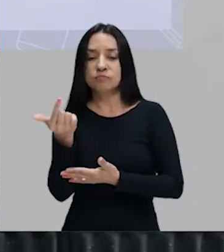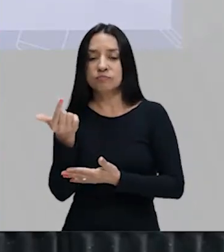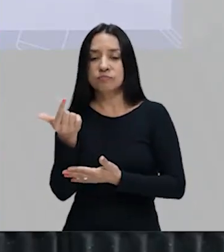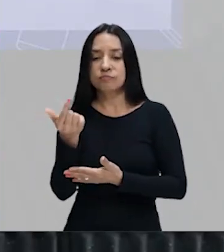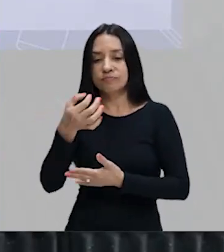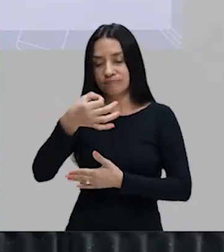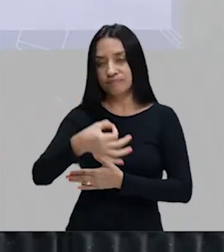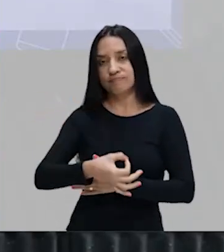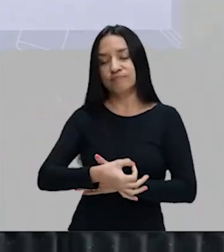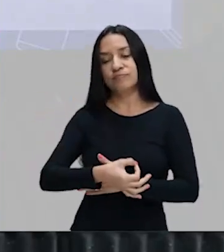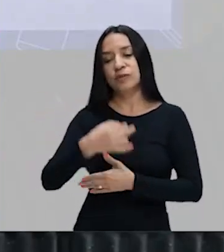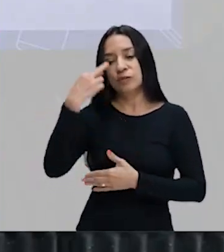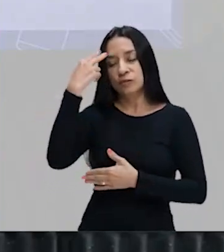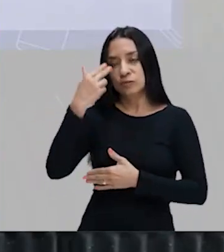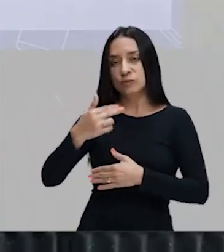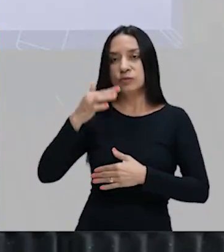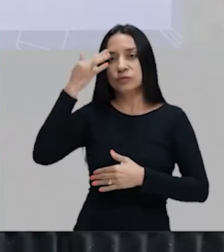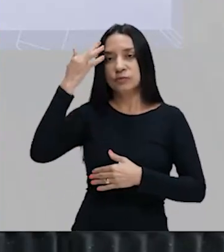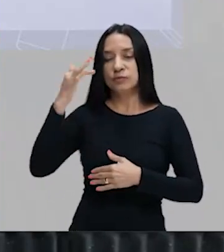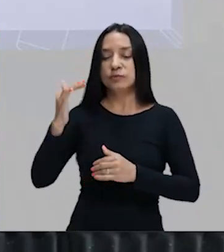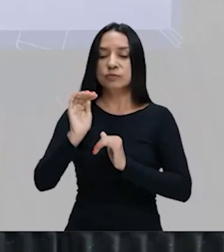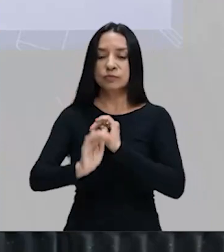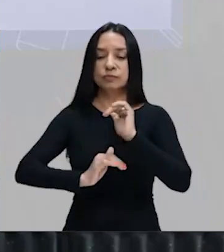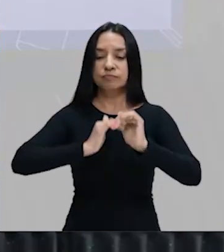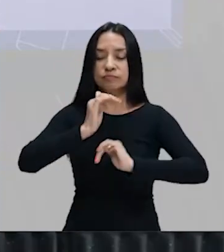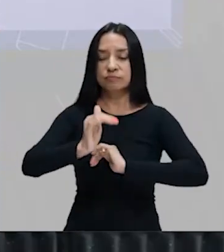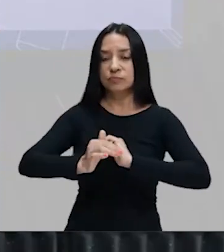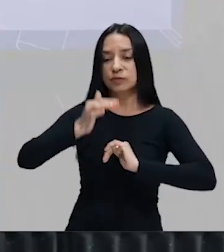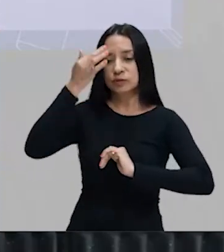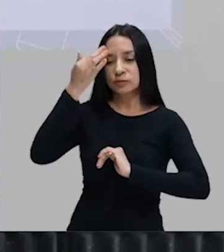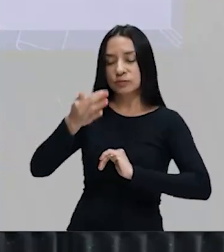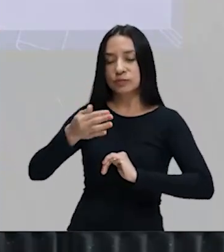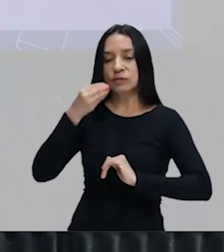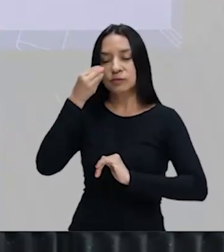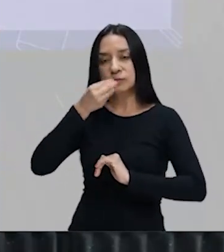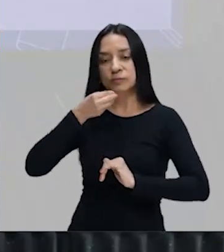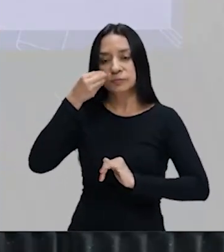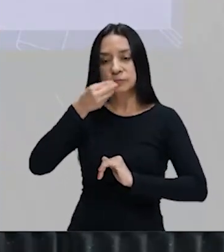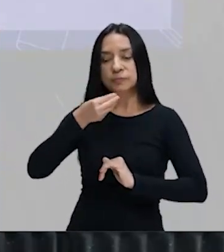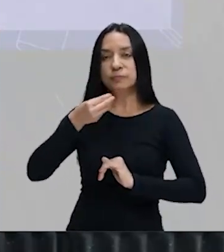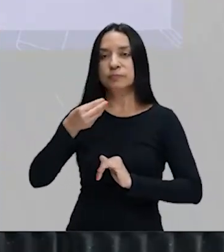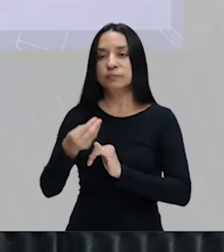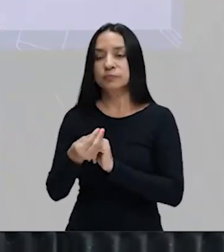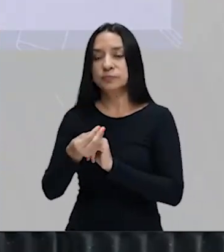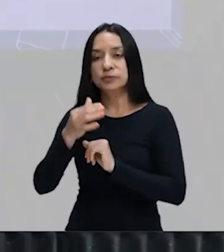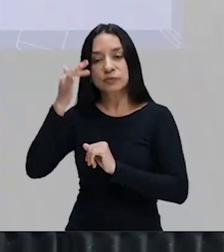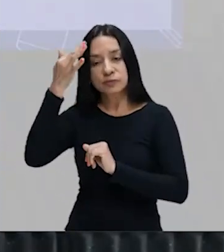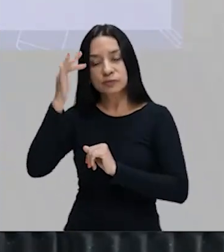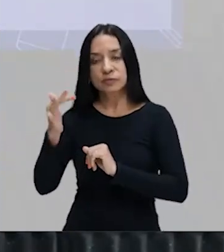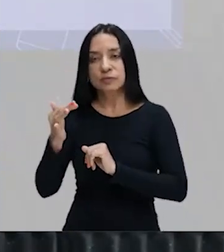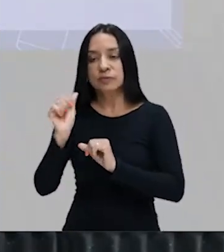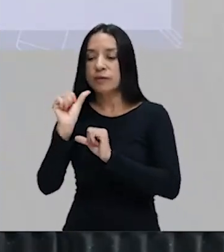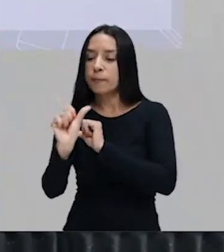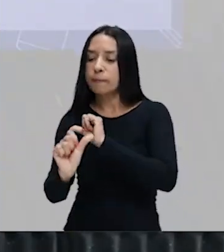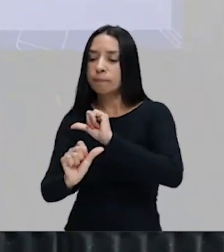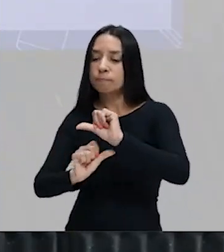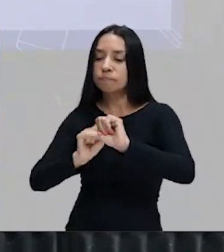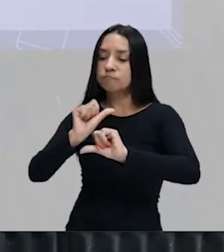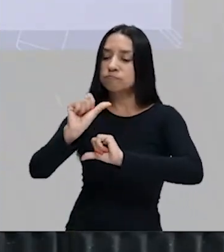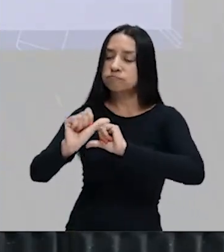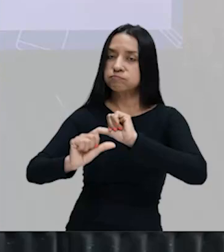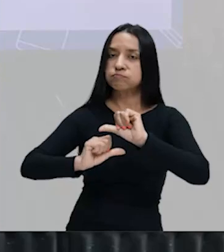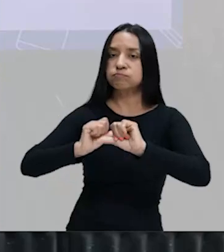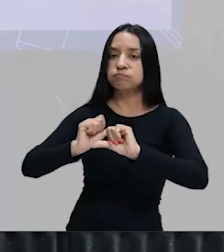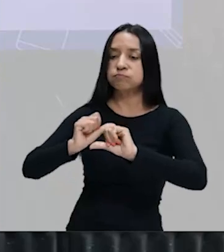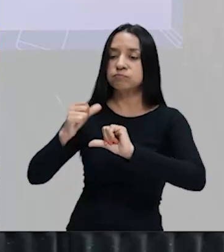da filosofia, ou seja, o processo do filosofar, a experiência filosófica, ela foi modificando com o